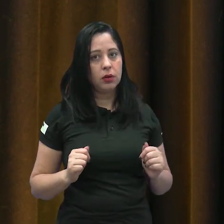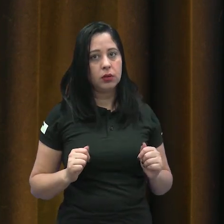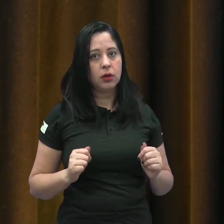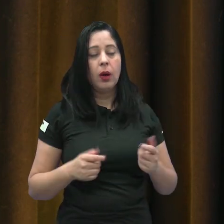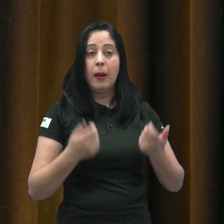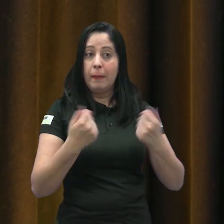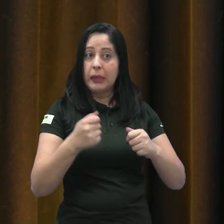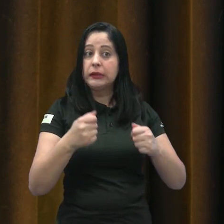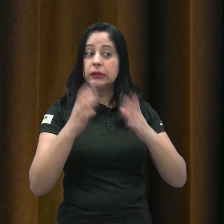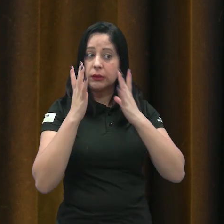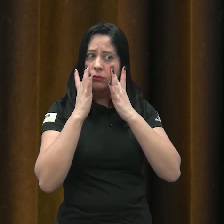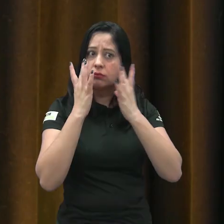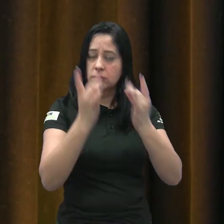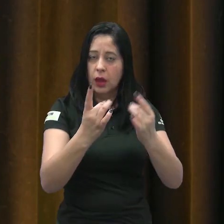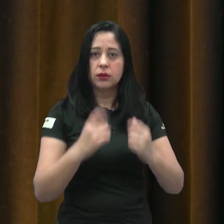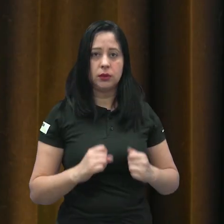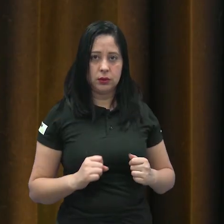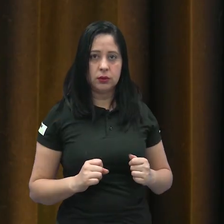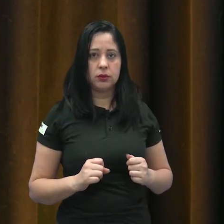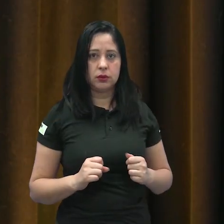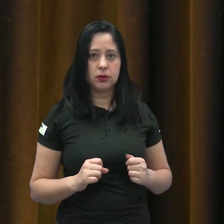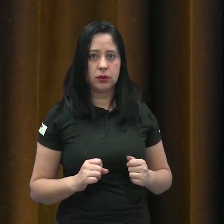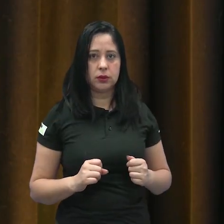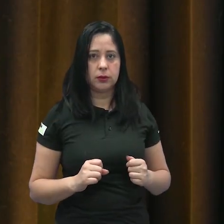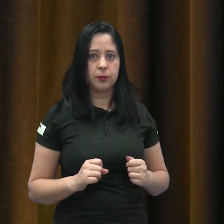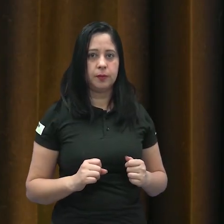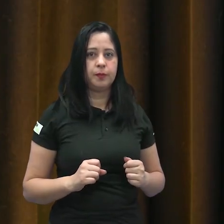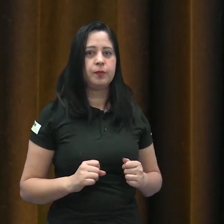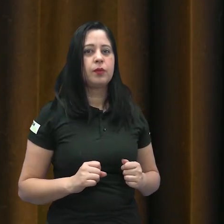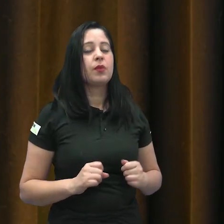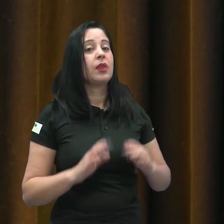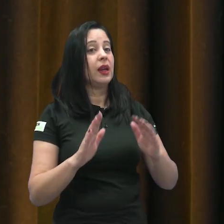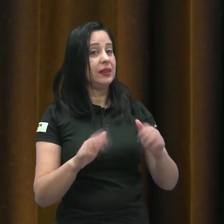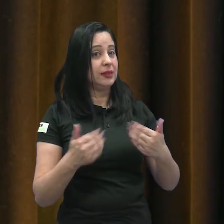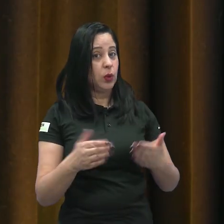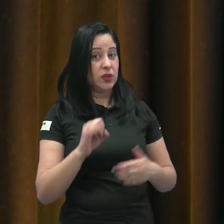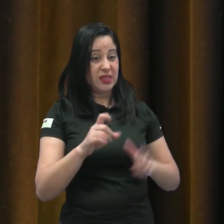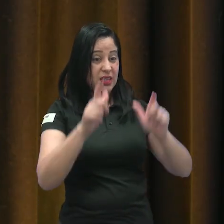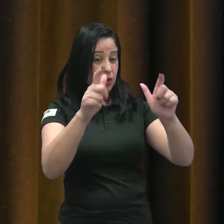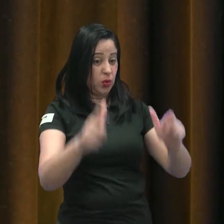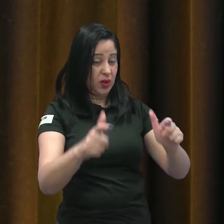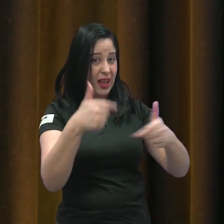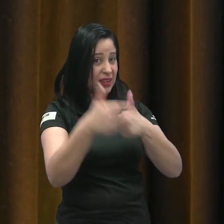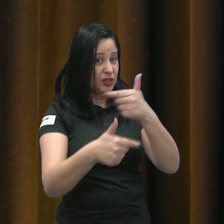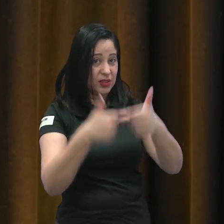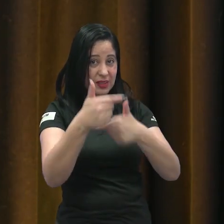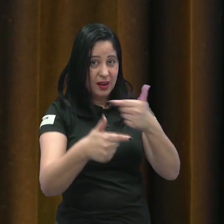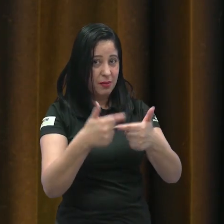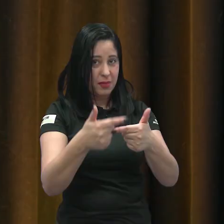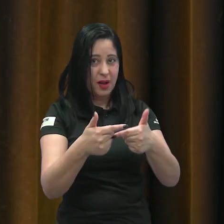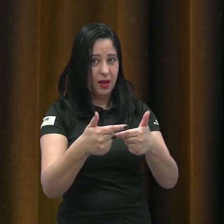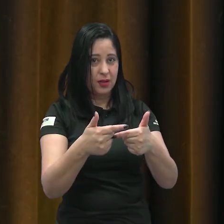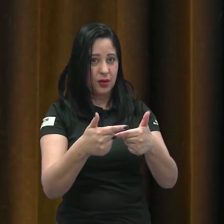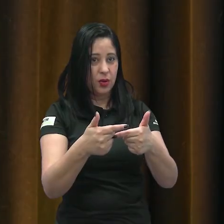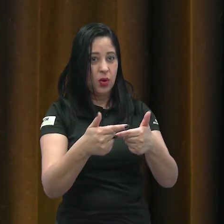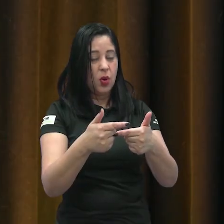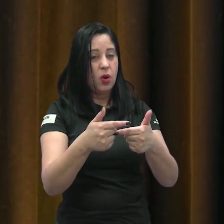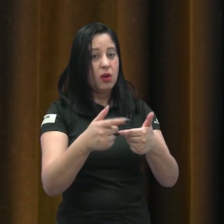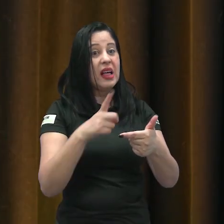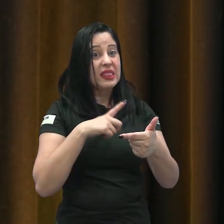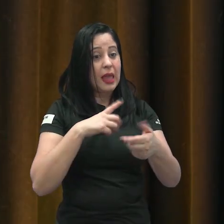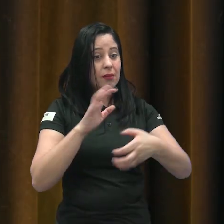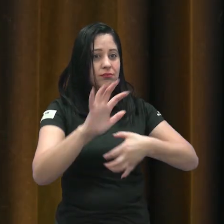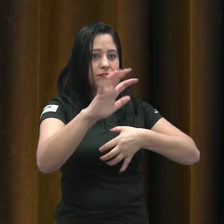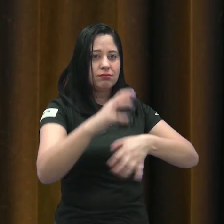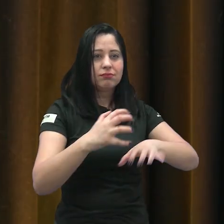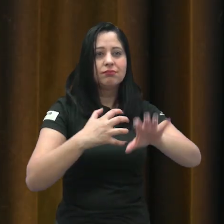isso. E eu acho que tudo que você tiver no trabalho, com a empatia permeando essas relações, você é